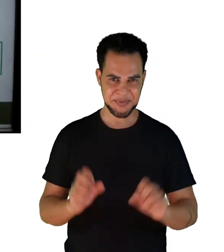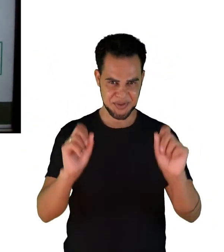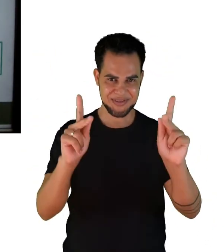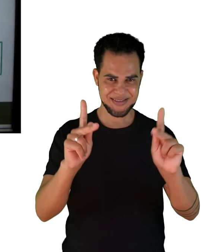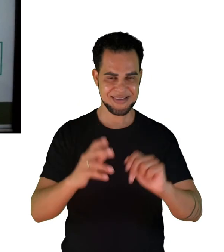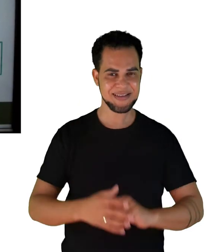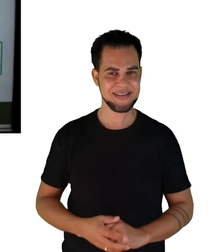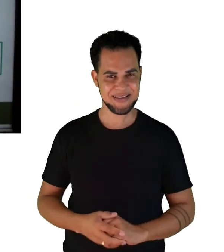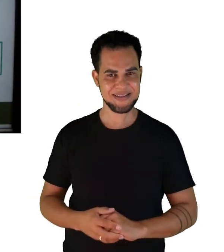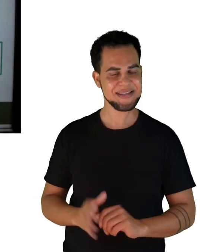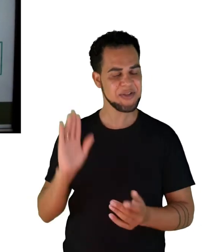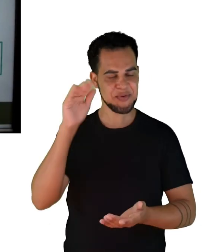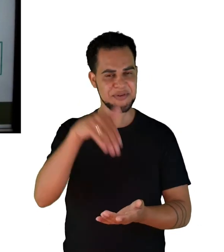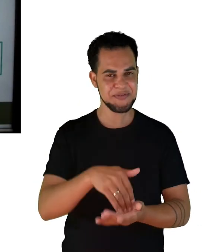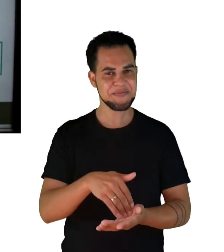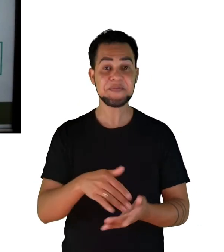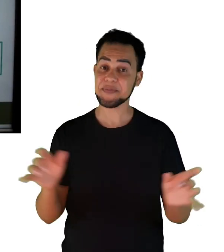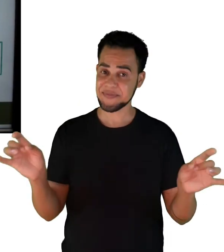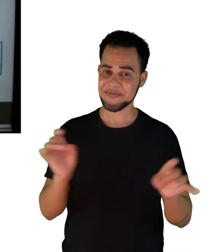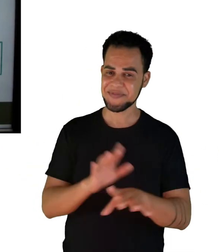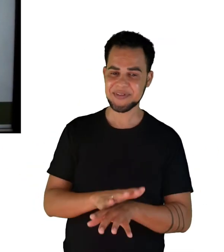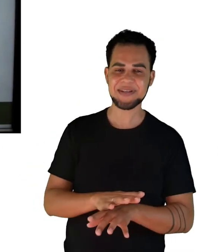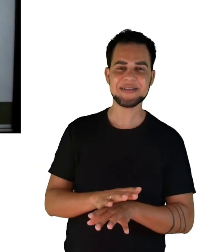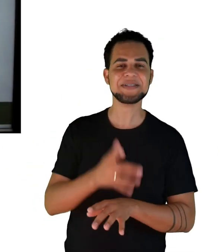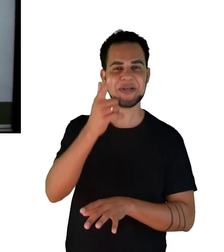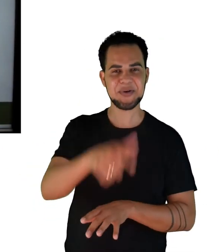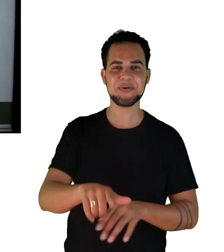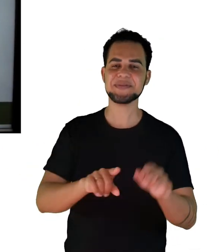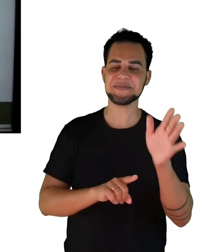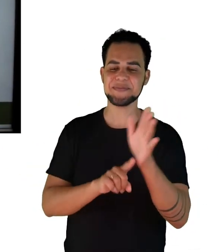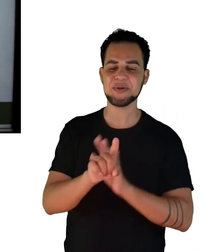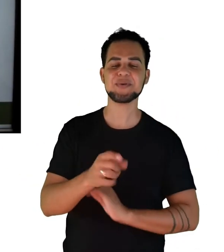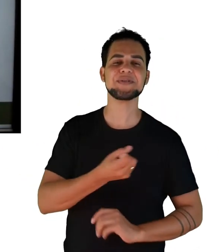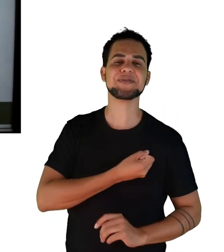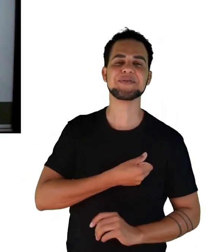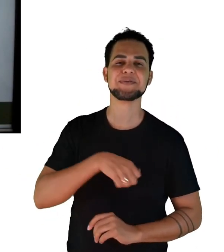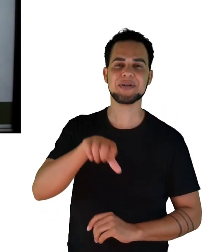Ok? Com isso a gente finaliza mais uma questão, a questão